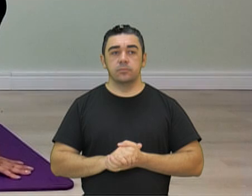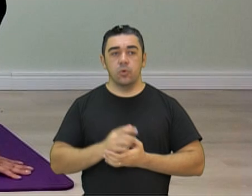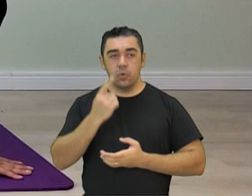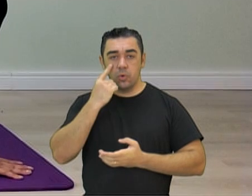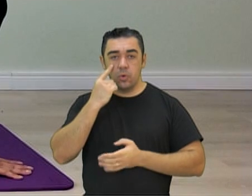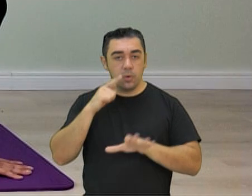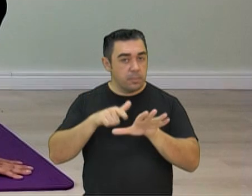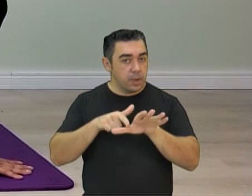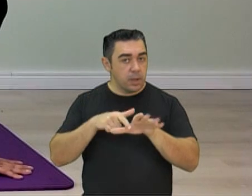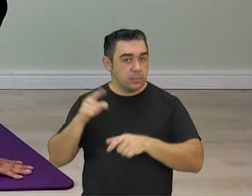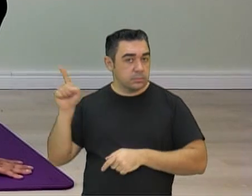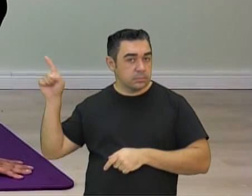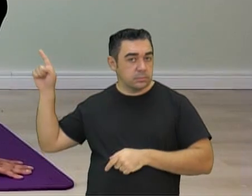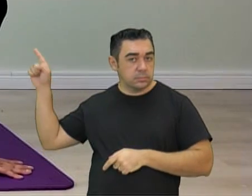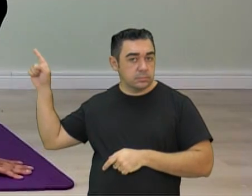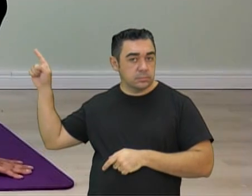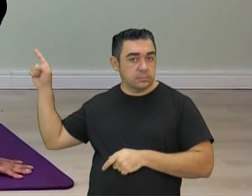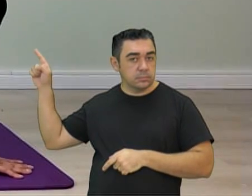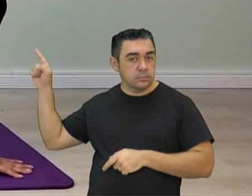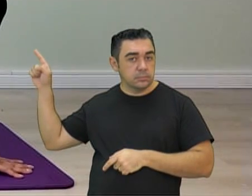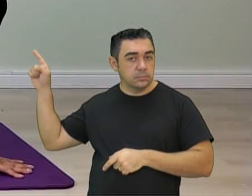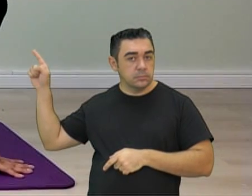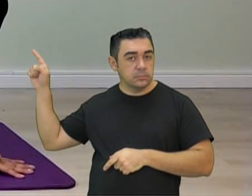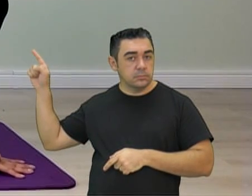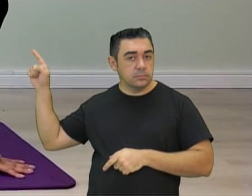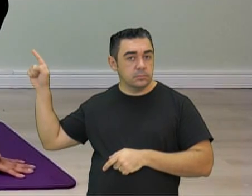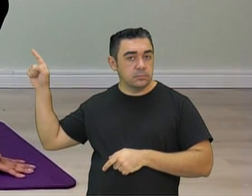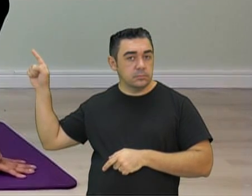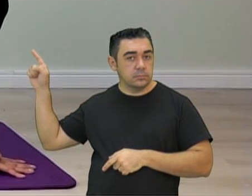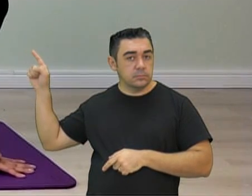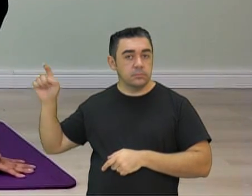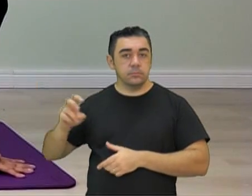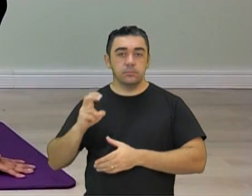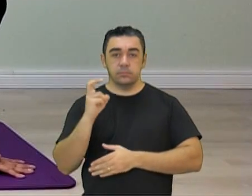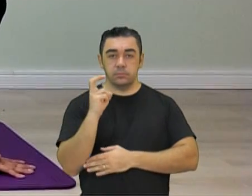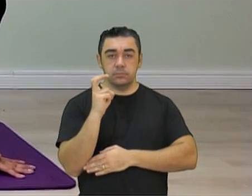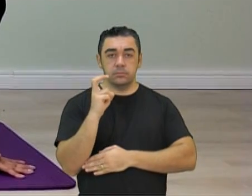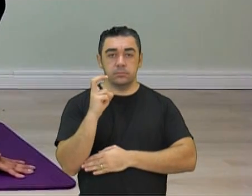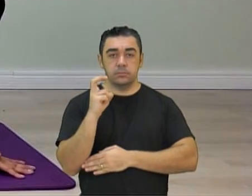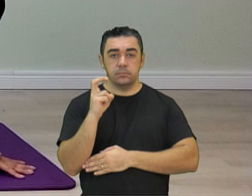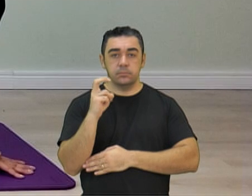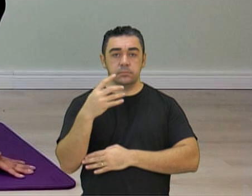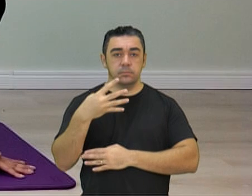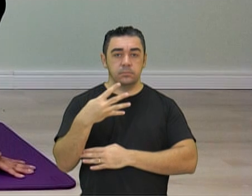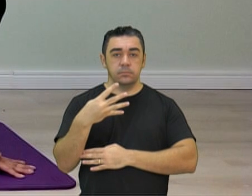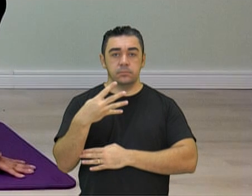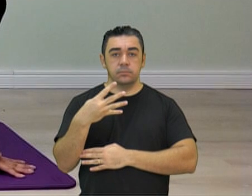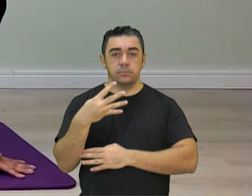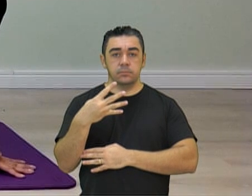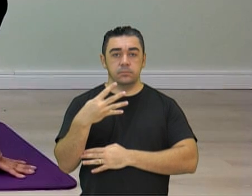no chão. E fica. 5,